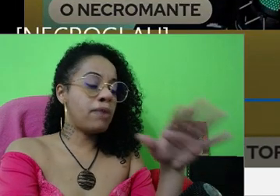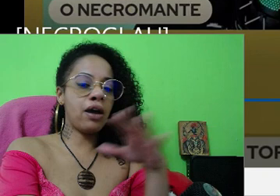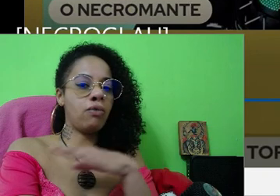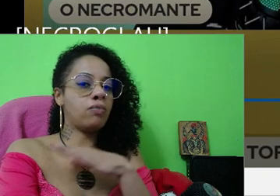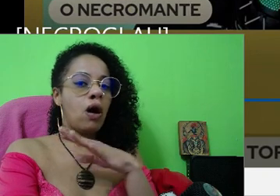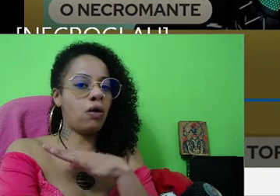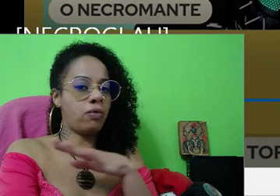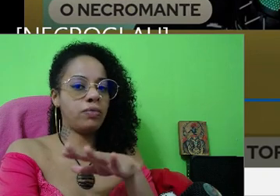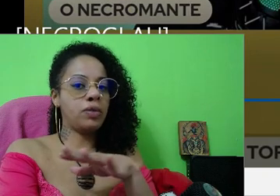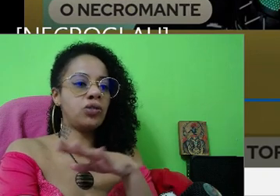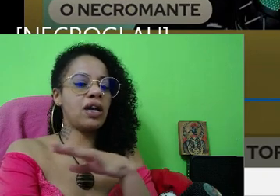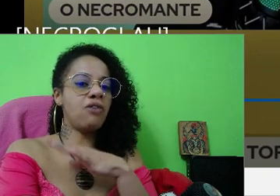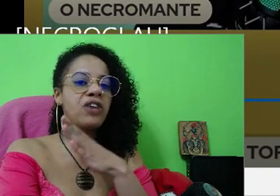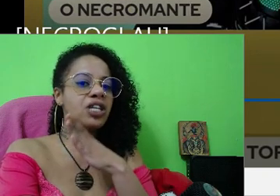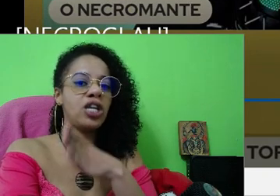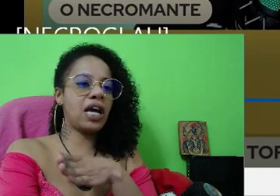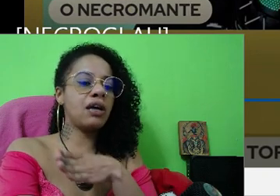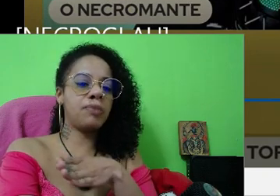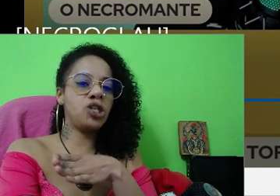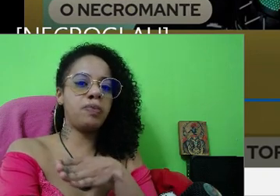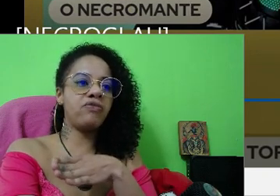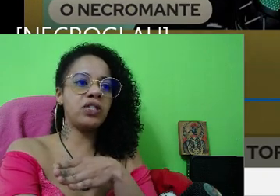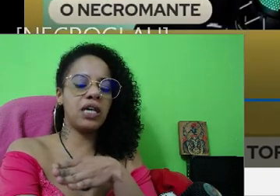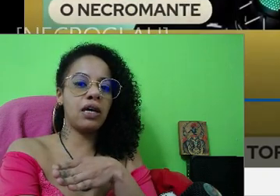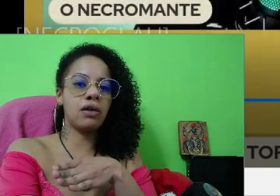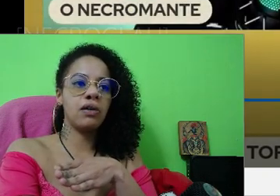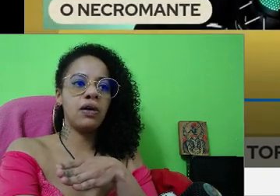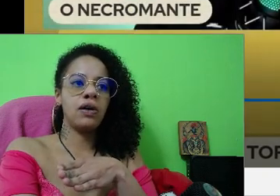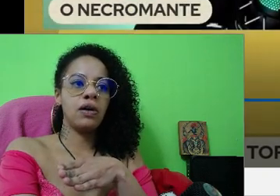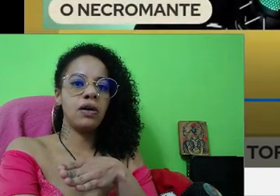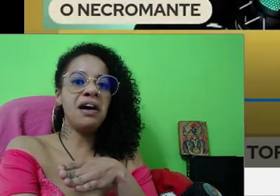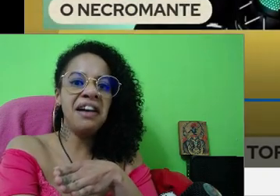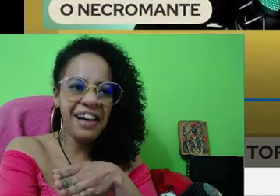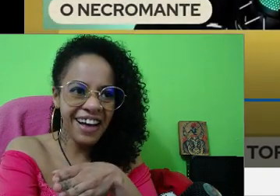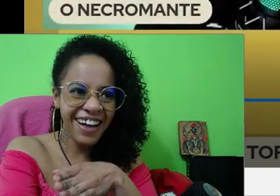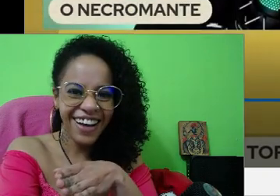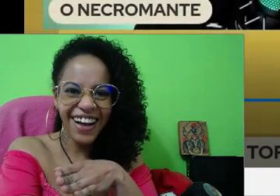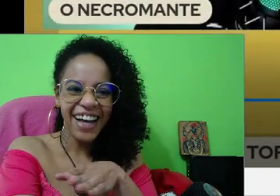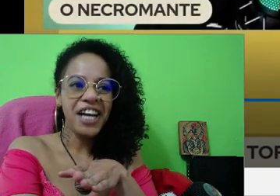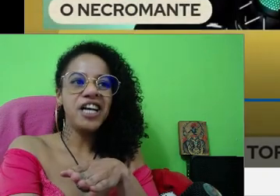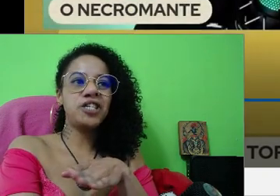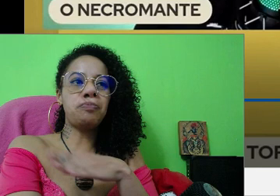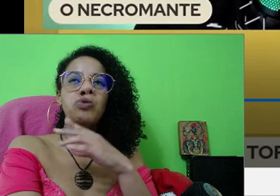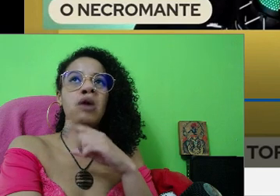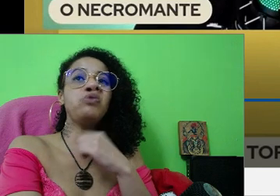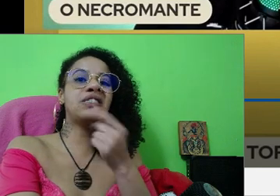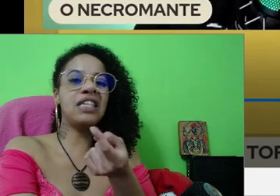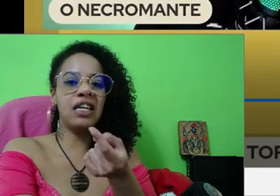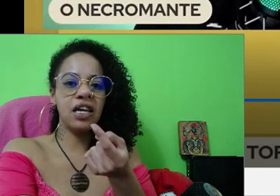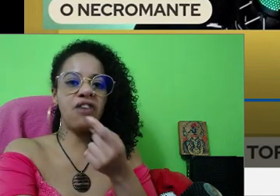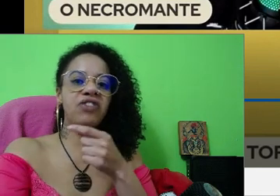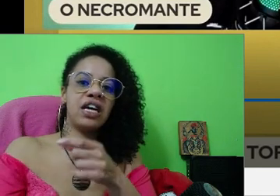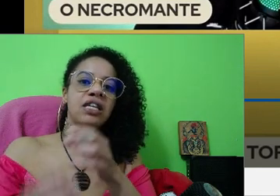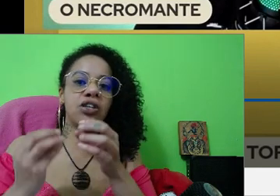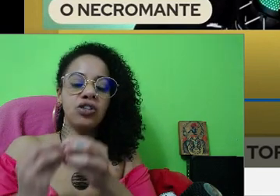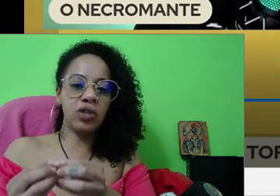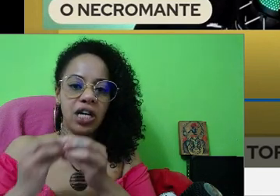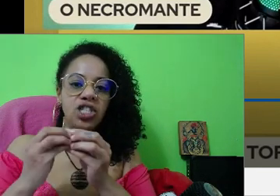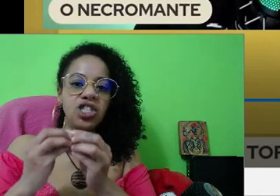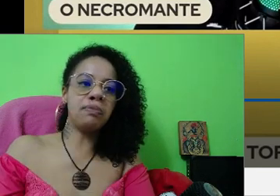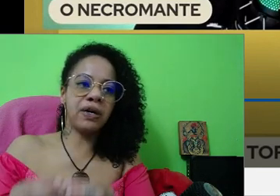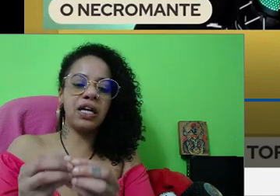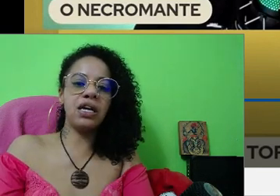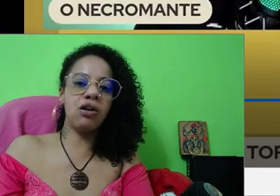meu isso aí eu falei diretamente para você tipo não é um si eu falei